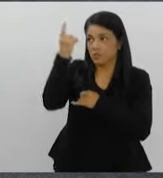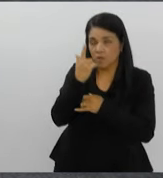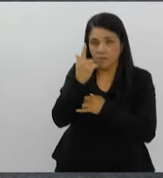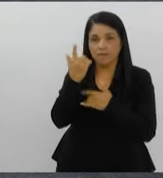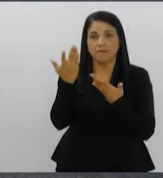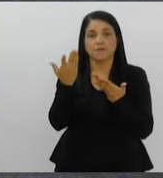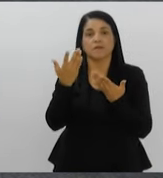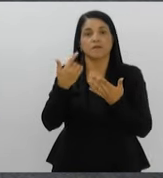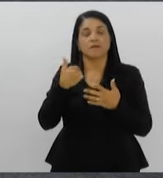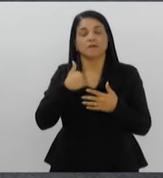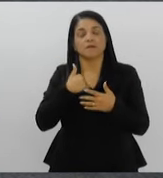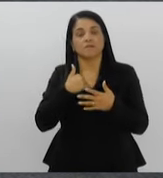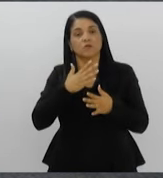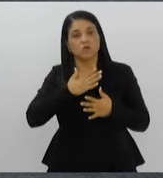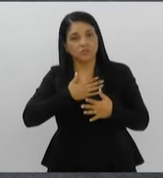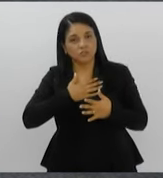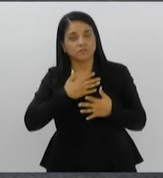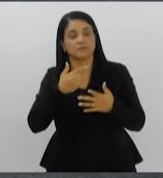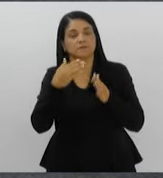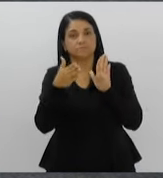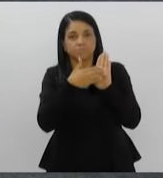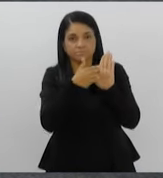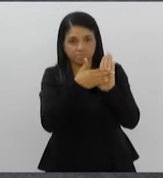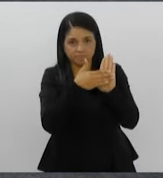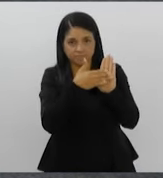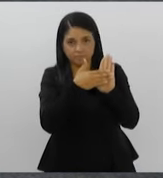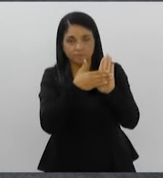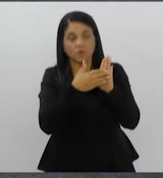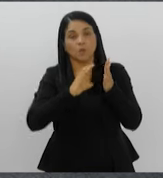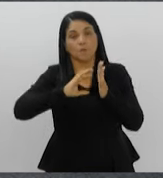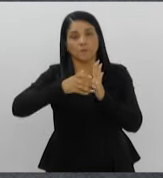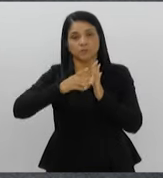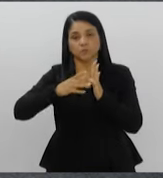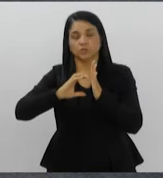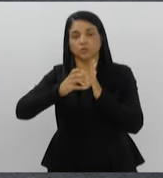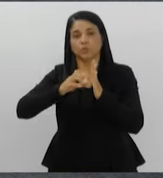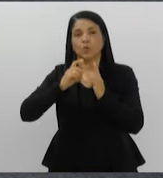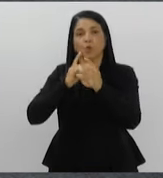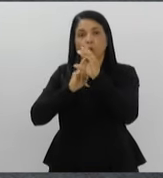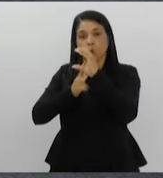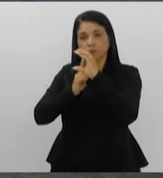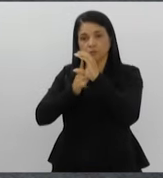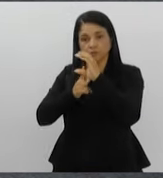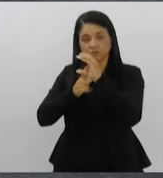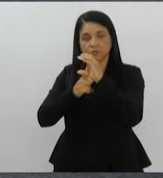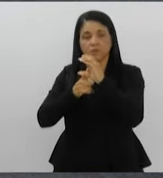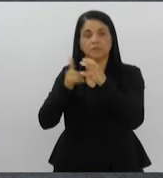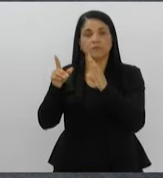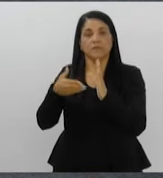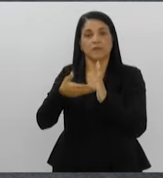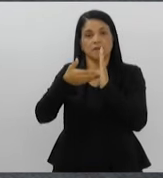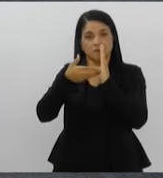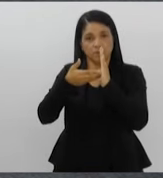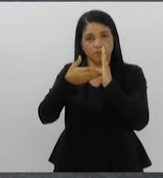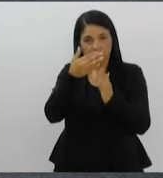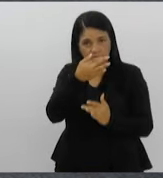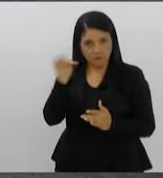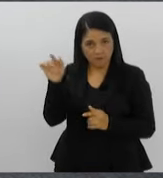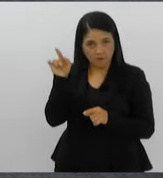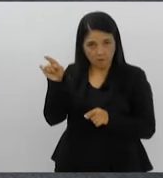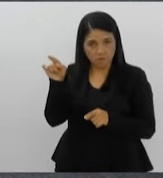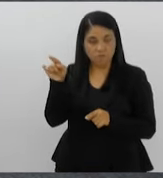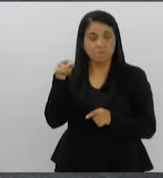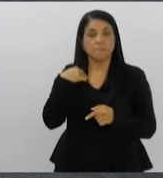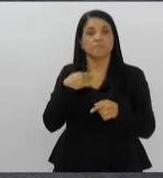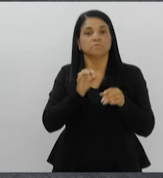de apresentar uma proposta do Partido Comunista do Brasil que tramita na Câmara Federal e dos movimentos sociais